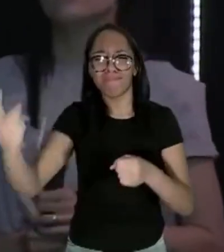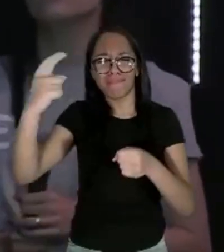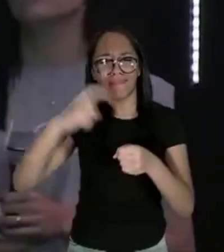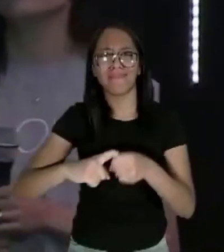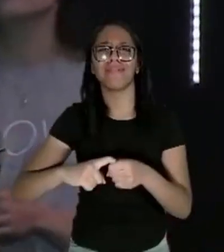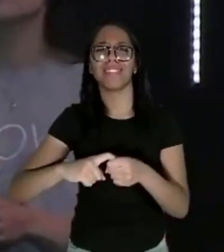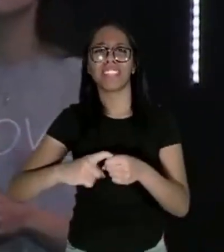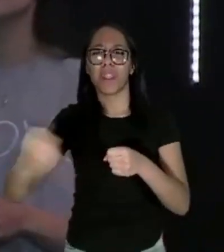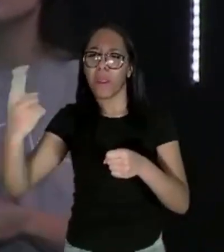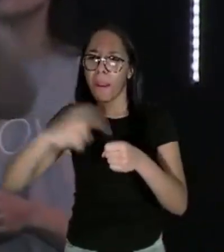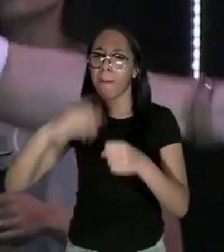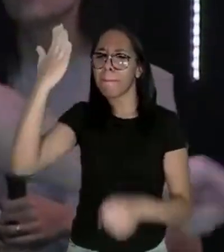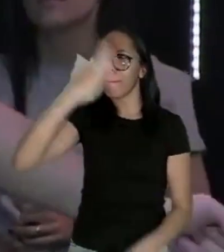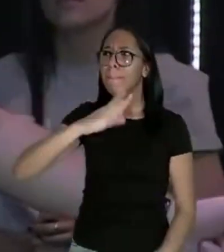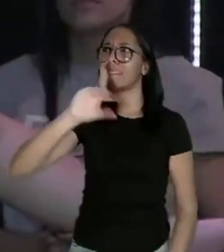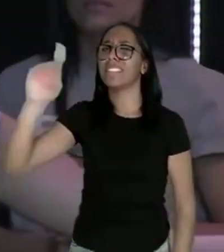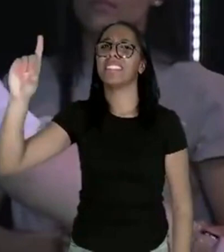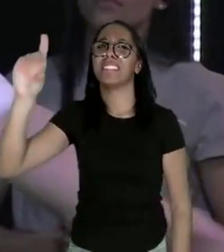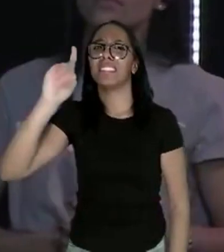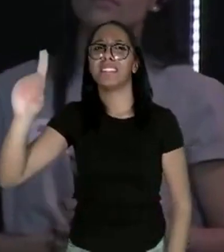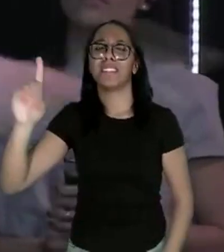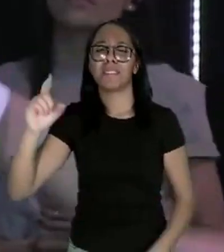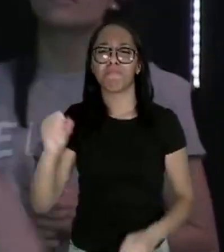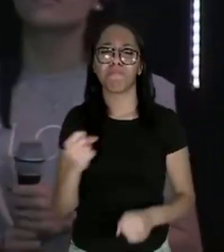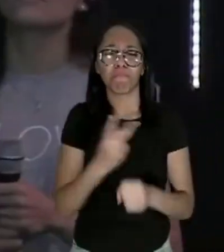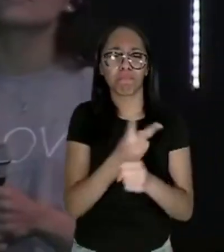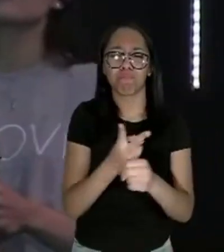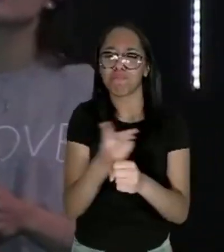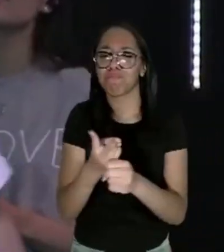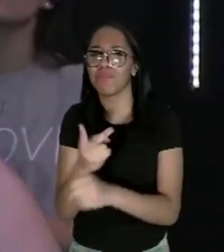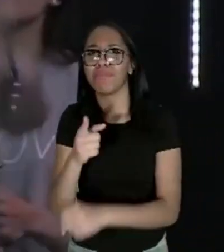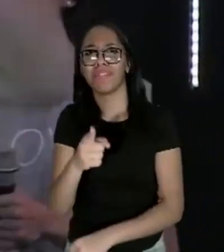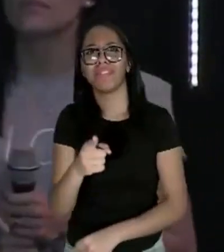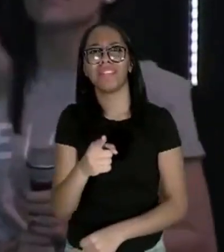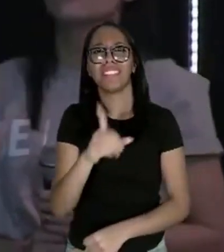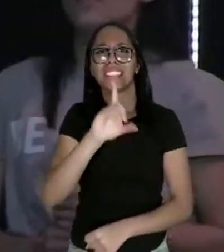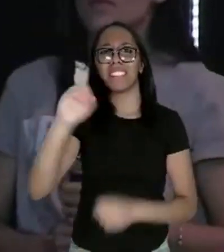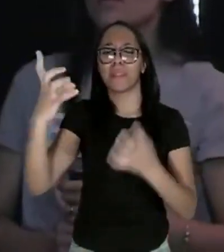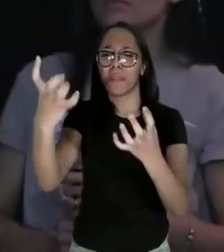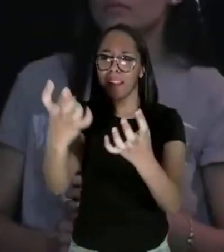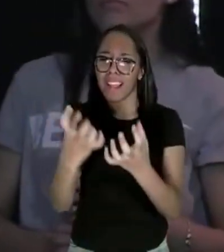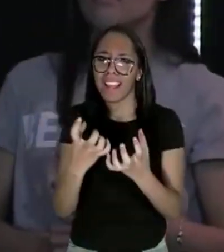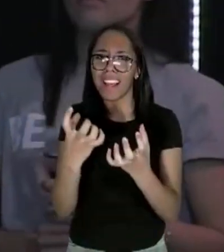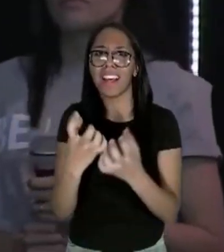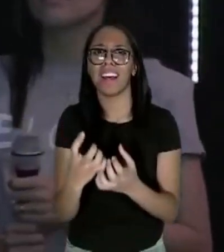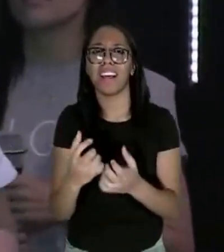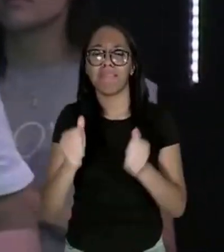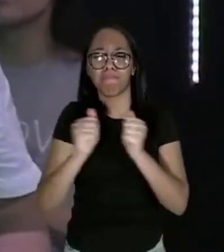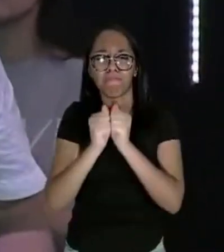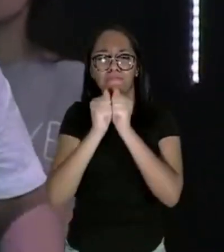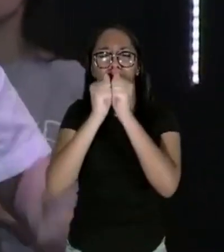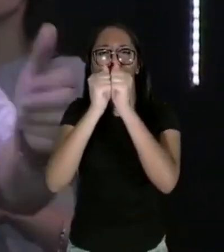tempo, enquanto Ele está batendo, abre a porta, para que os guardas não te peguem. Abre a porta,